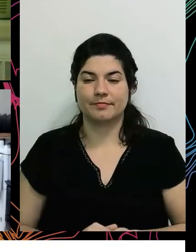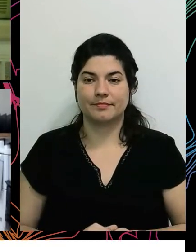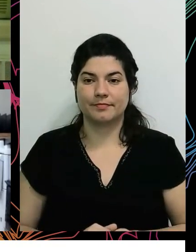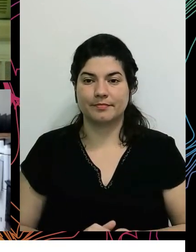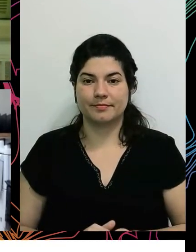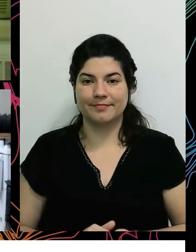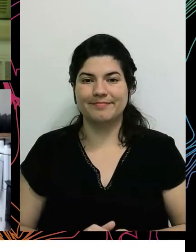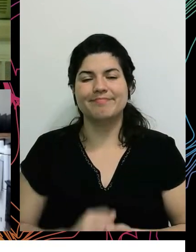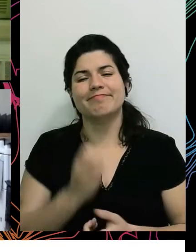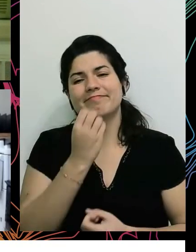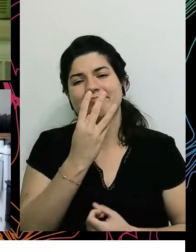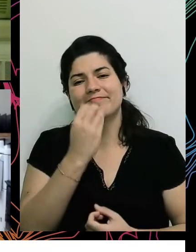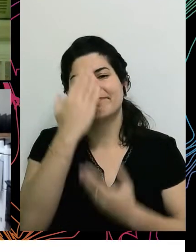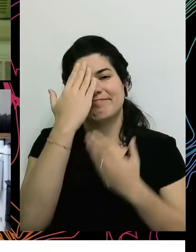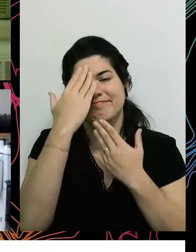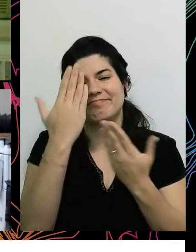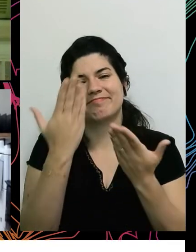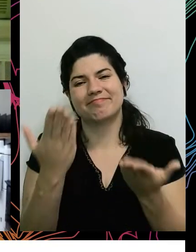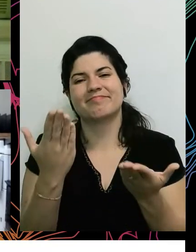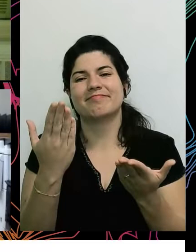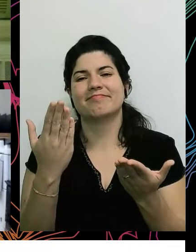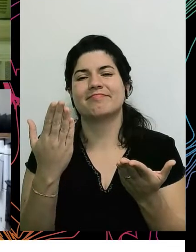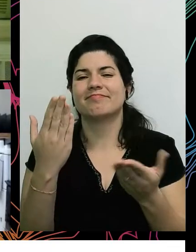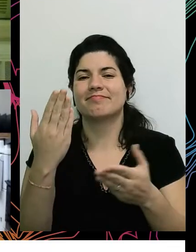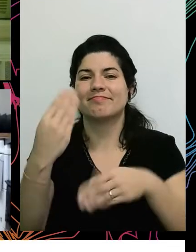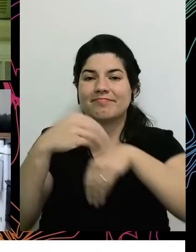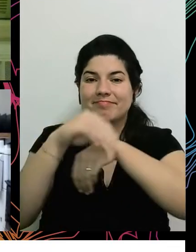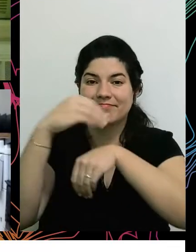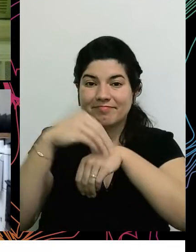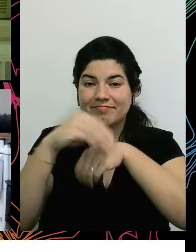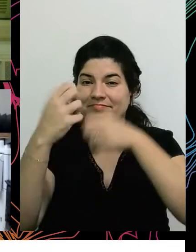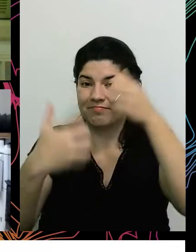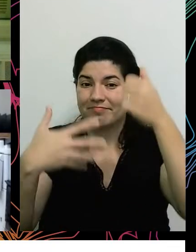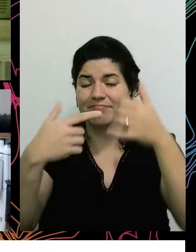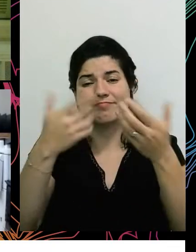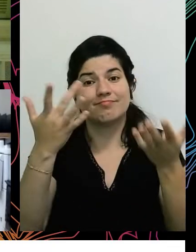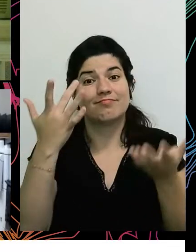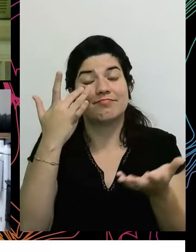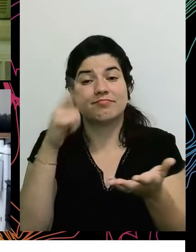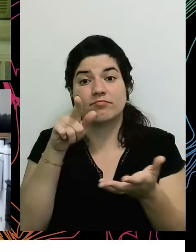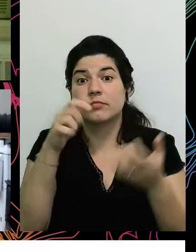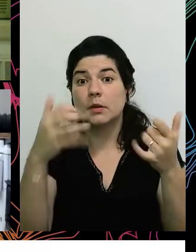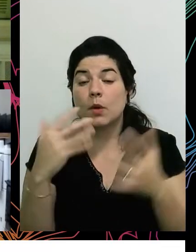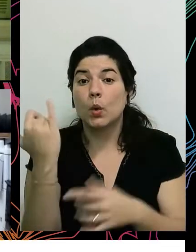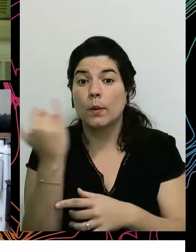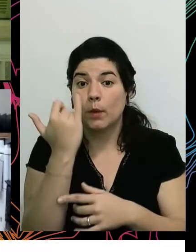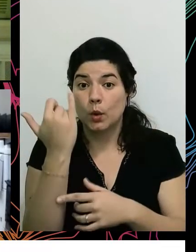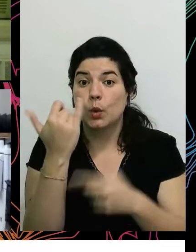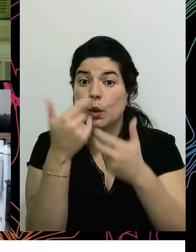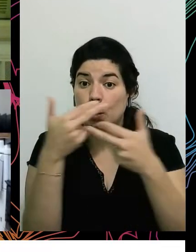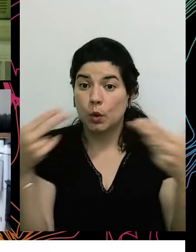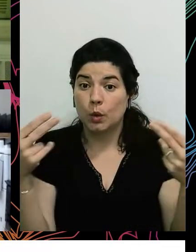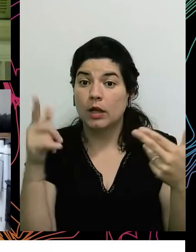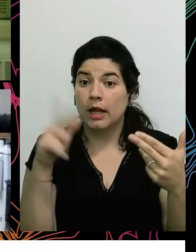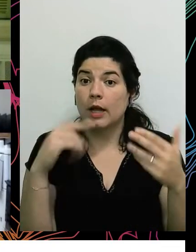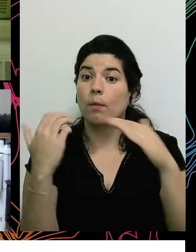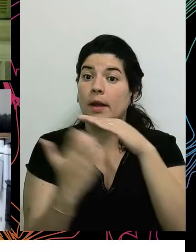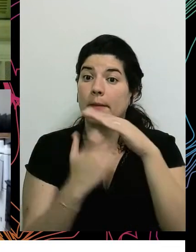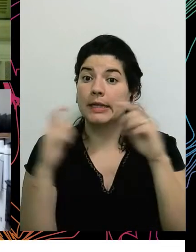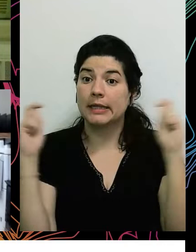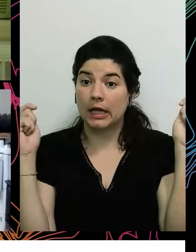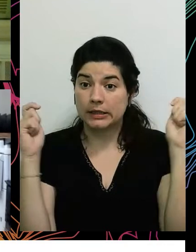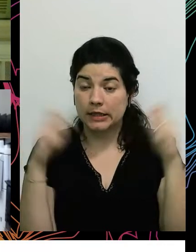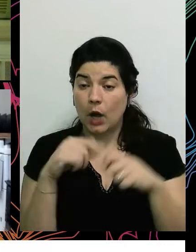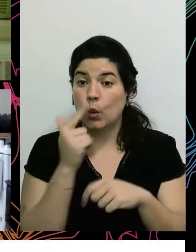Muito obrigada, Ana, por compartilhar. Eu acho que você traz elementos super importantes do que uma empresa pode fazer